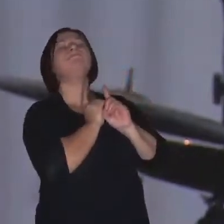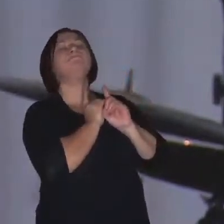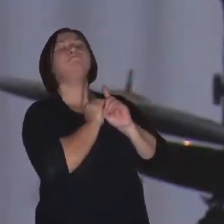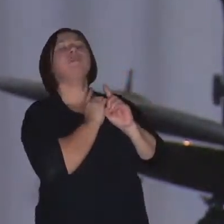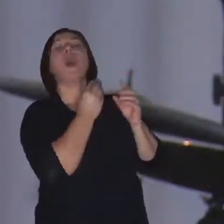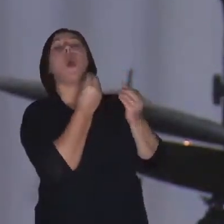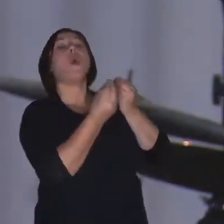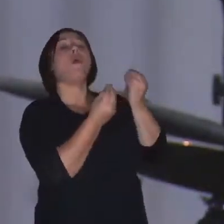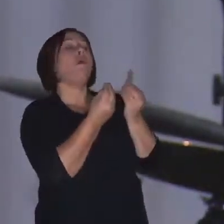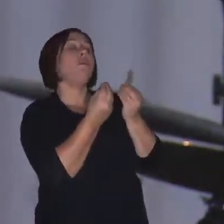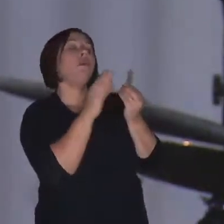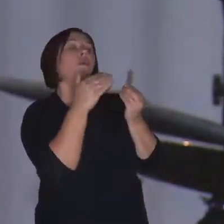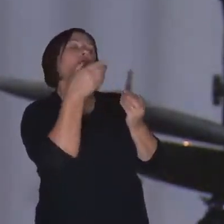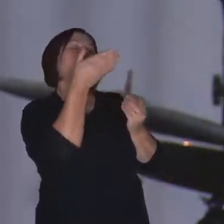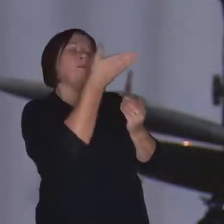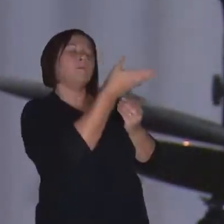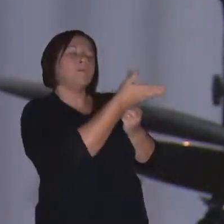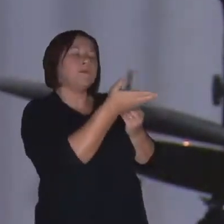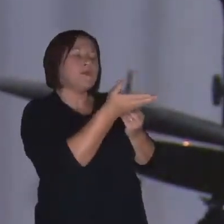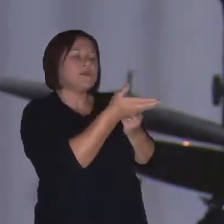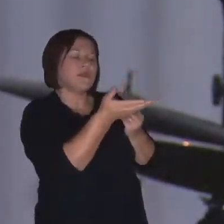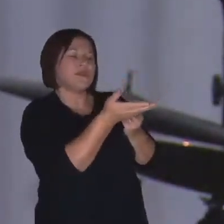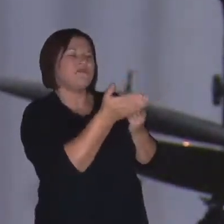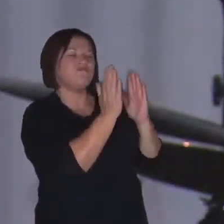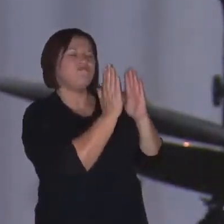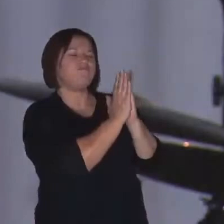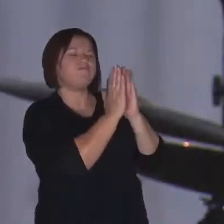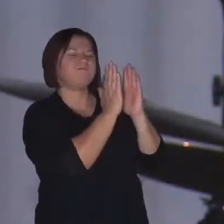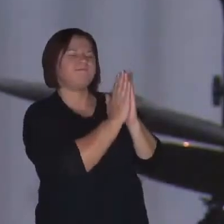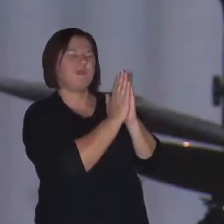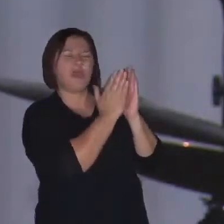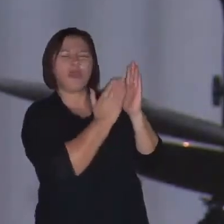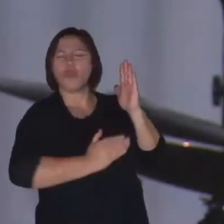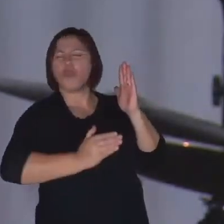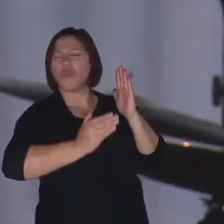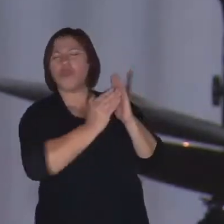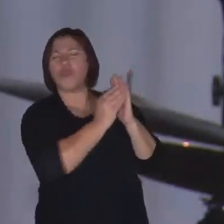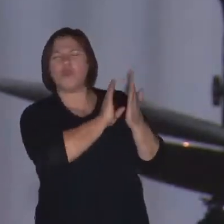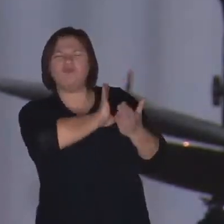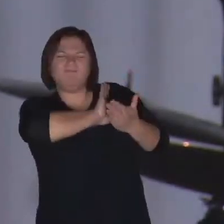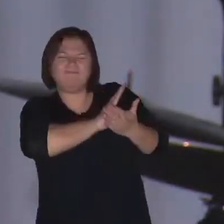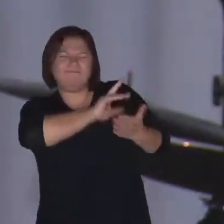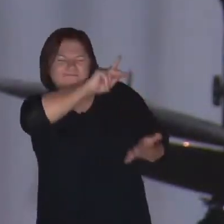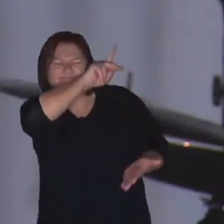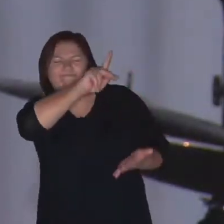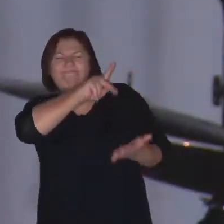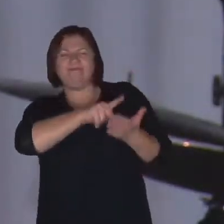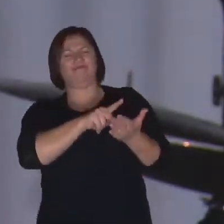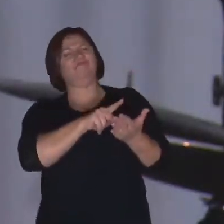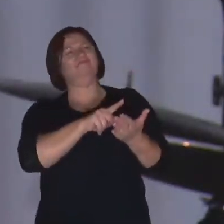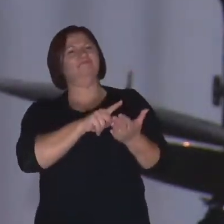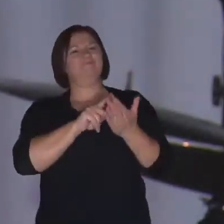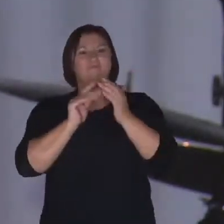procurarem. De todo o coração. Amém. Amém. Eu quero